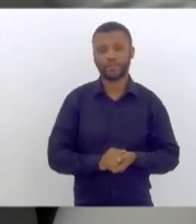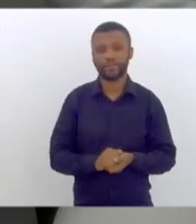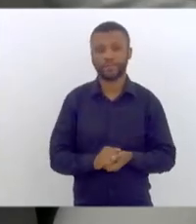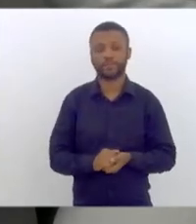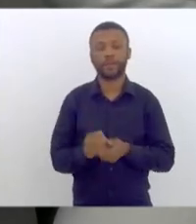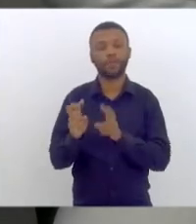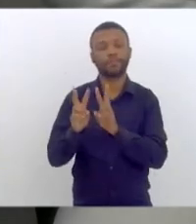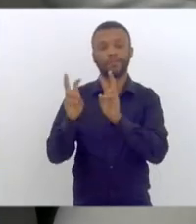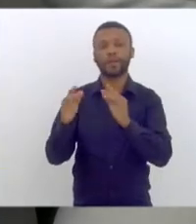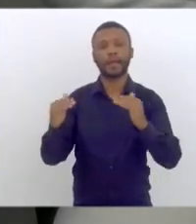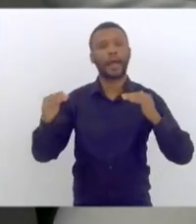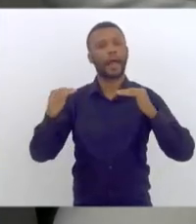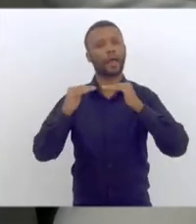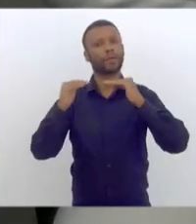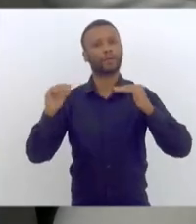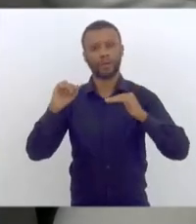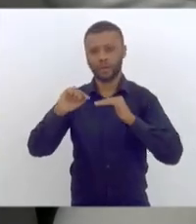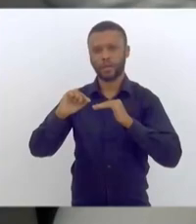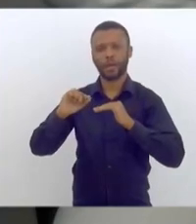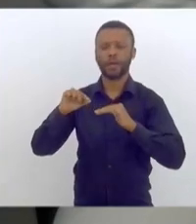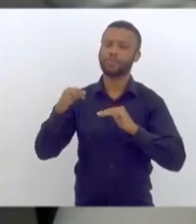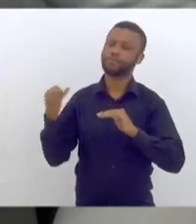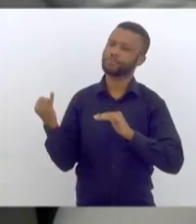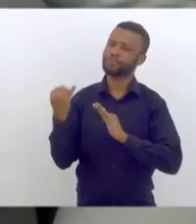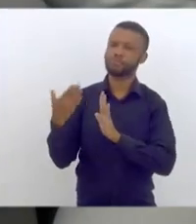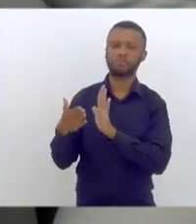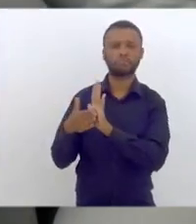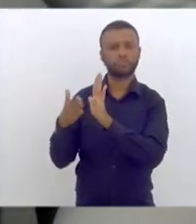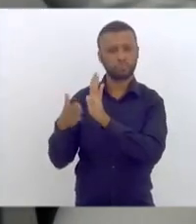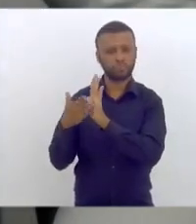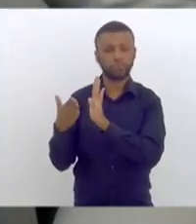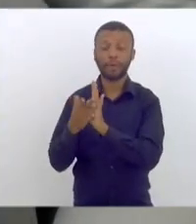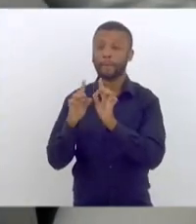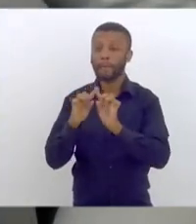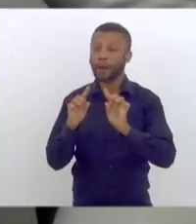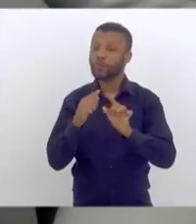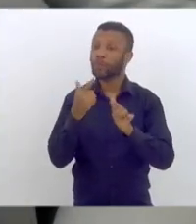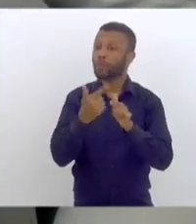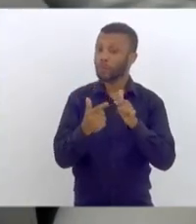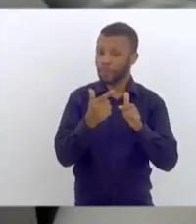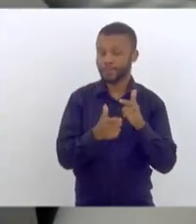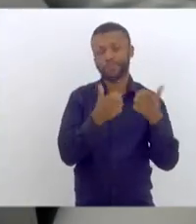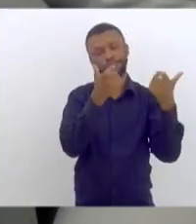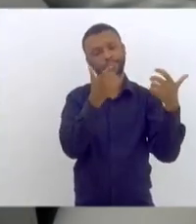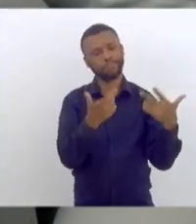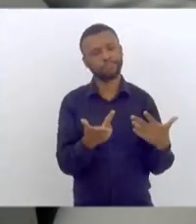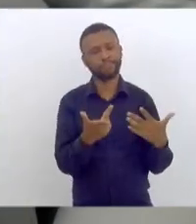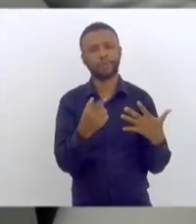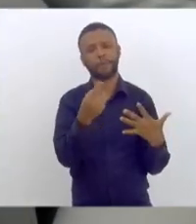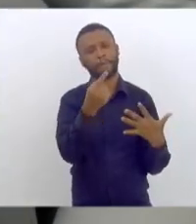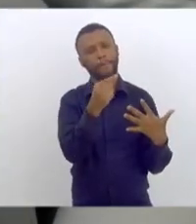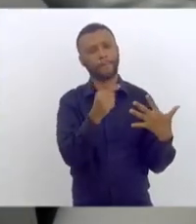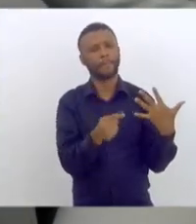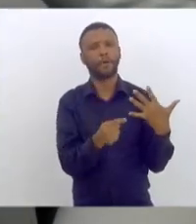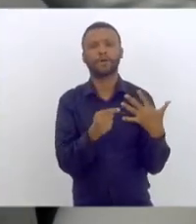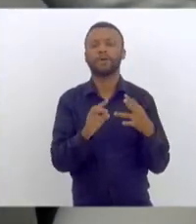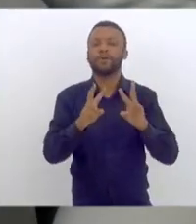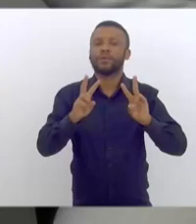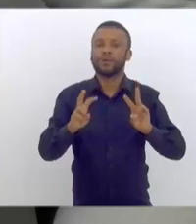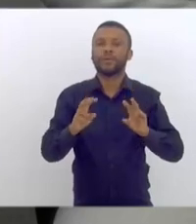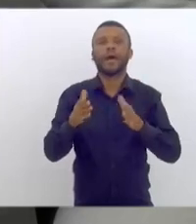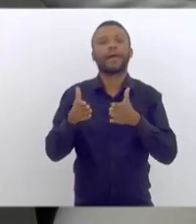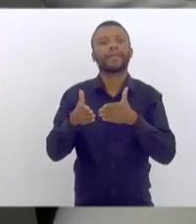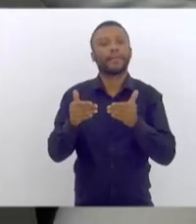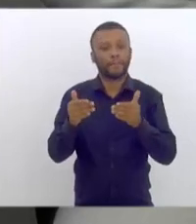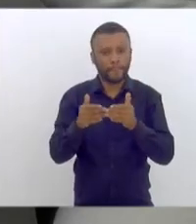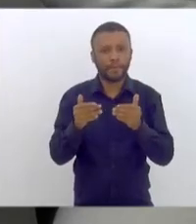mérito né da Equidade ele é de fato muito louvável a questão que a gente traz aqui além dessa desses pontos relacionados à demanda que o senhor